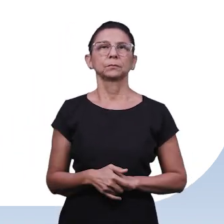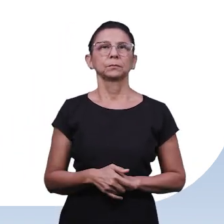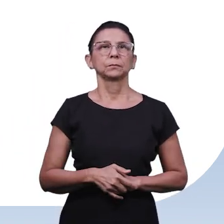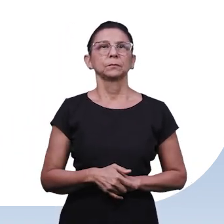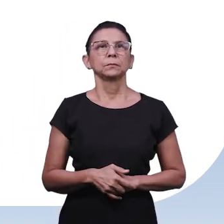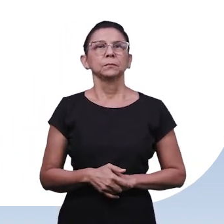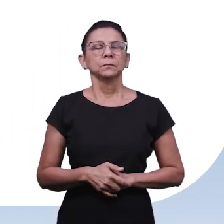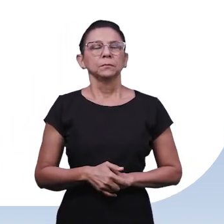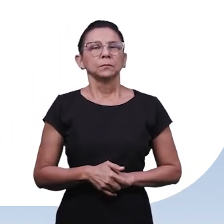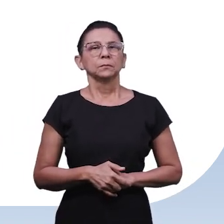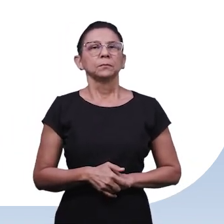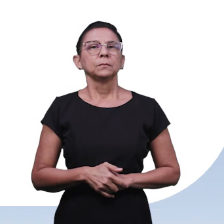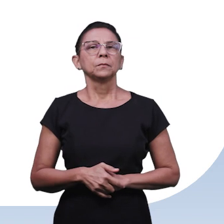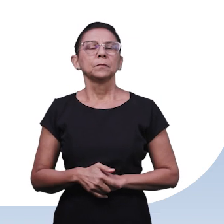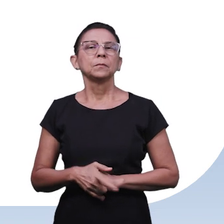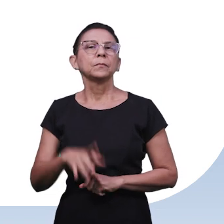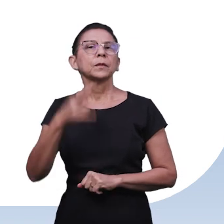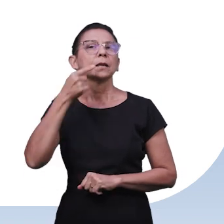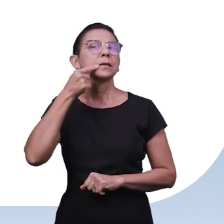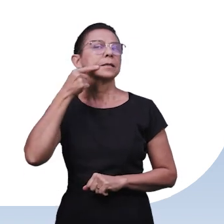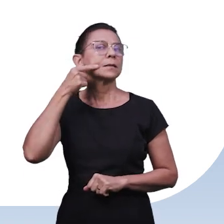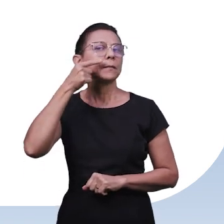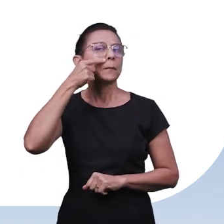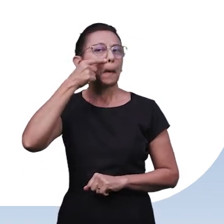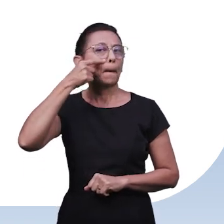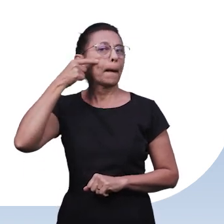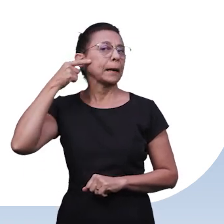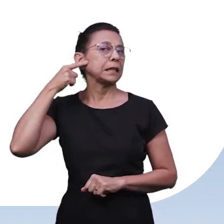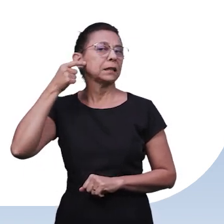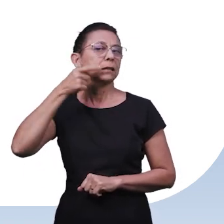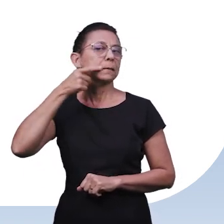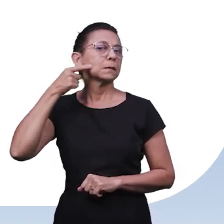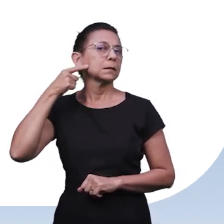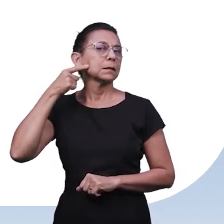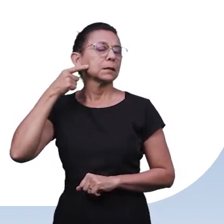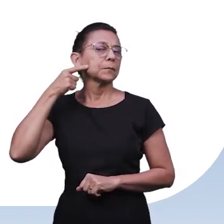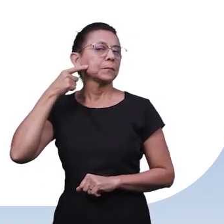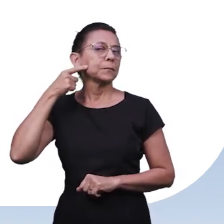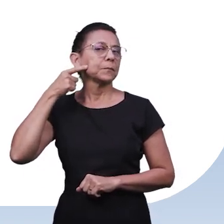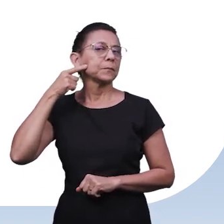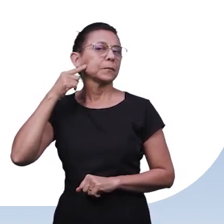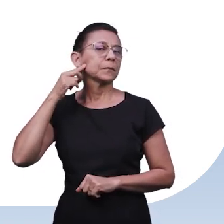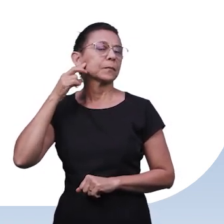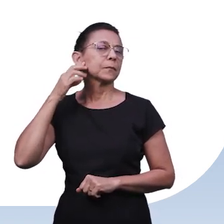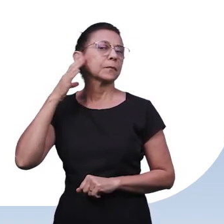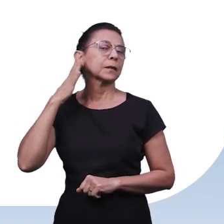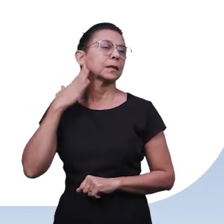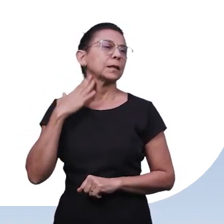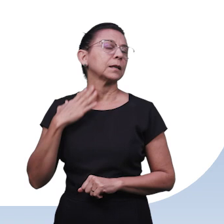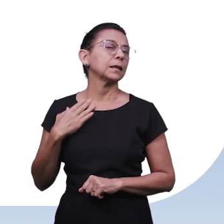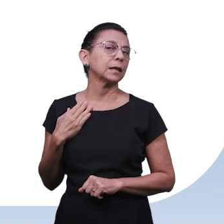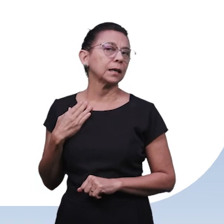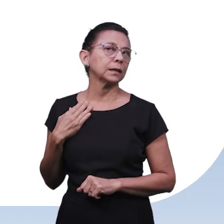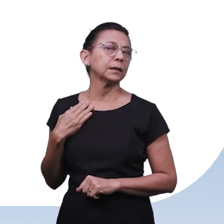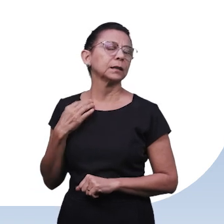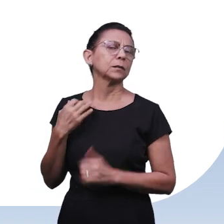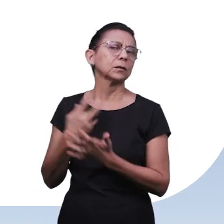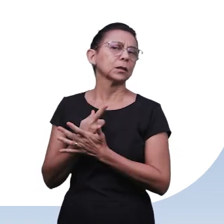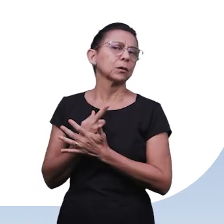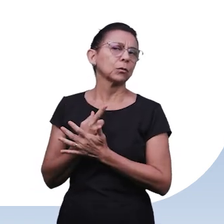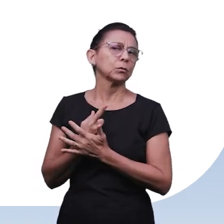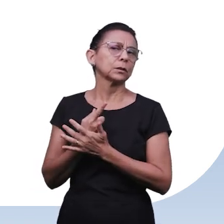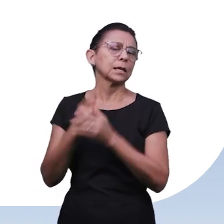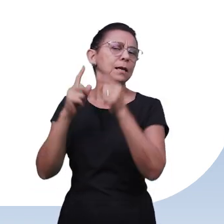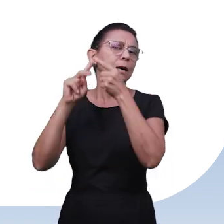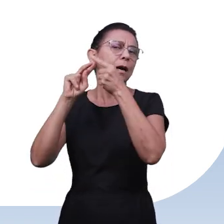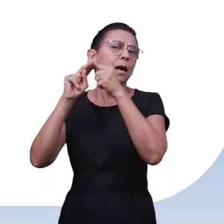Filtragem do som, ou seja, essas cavidades elas trabalham para moldar, filtrar